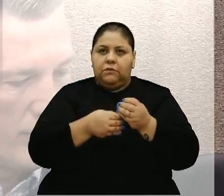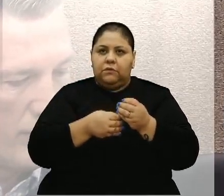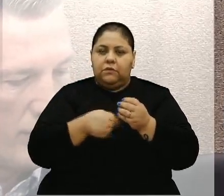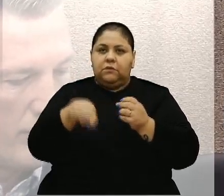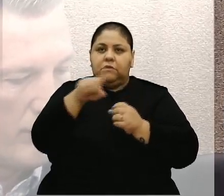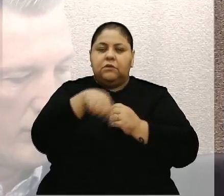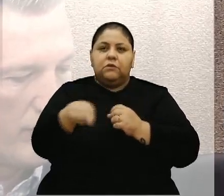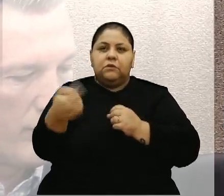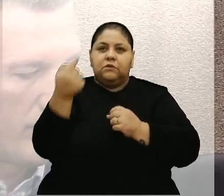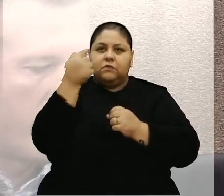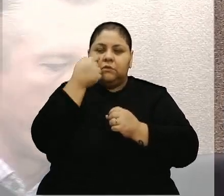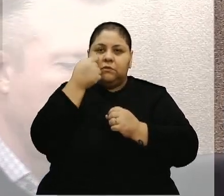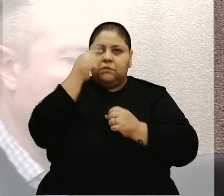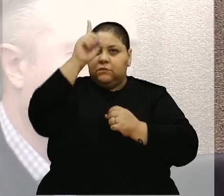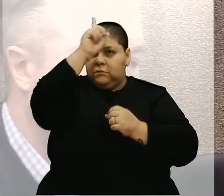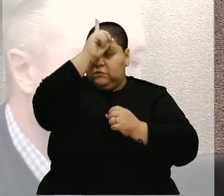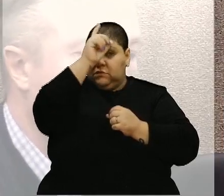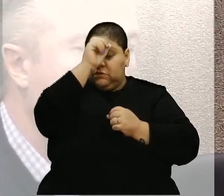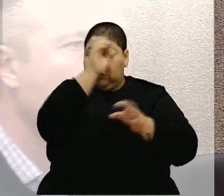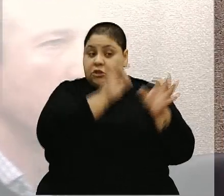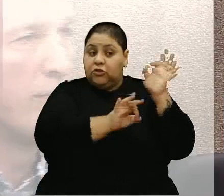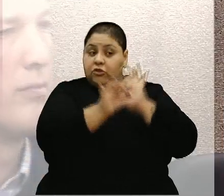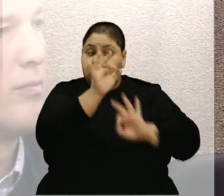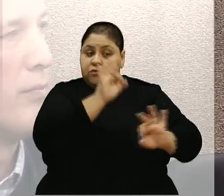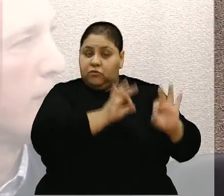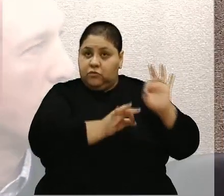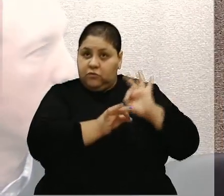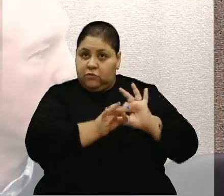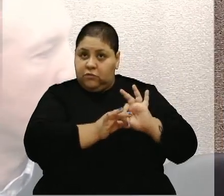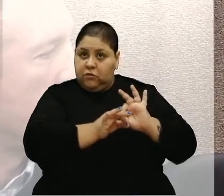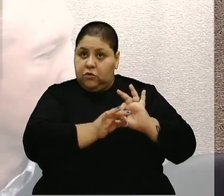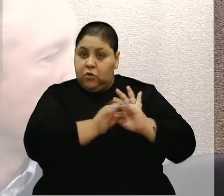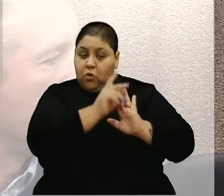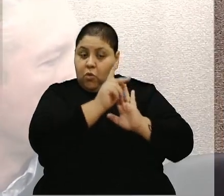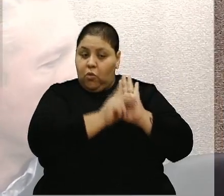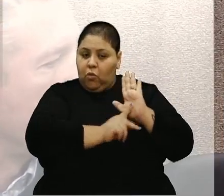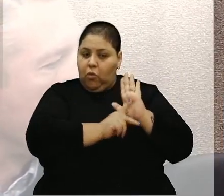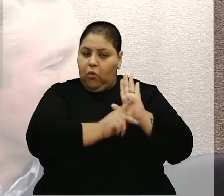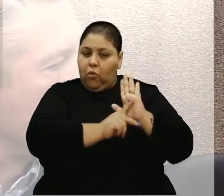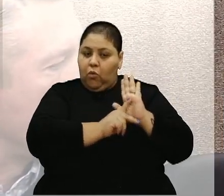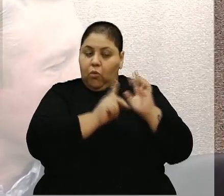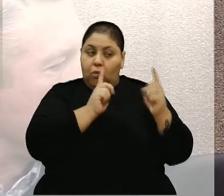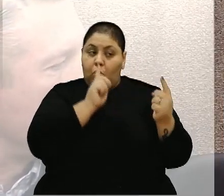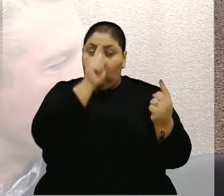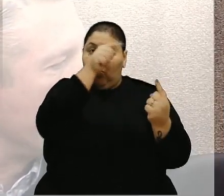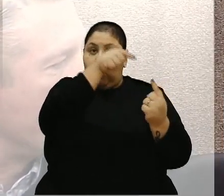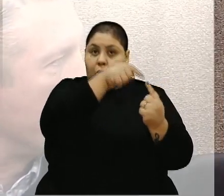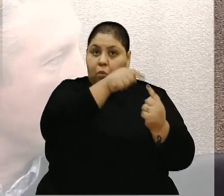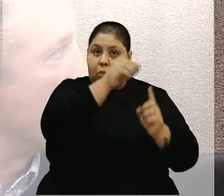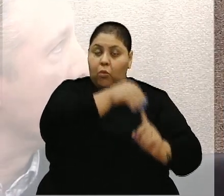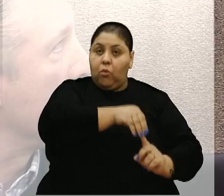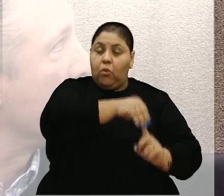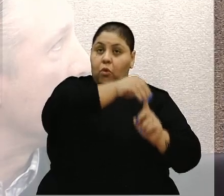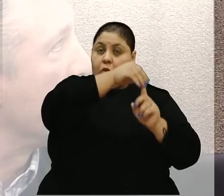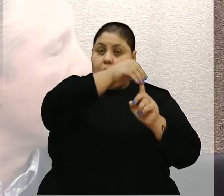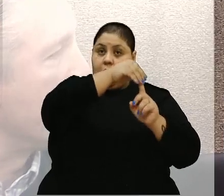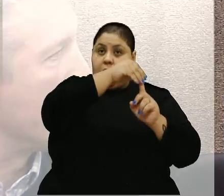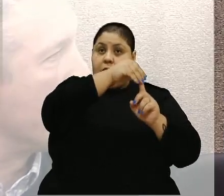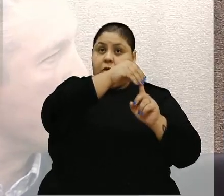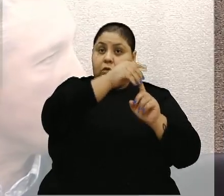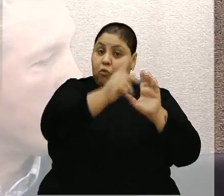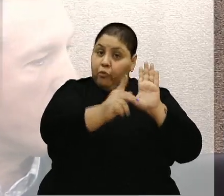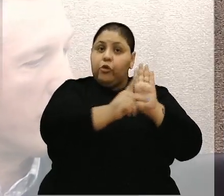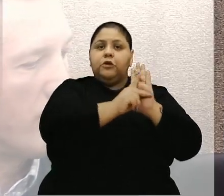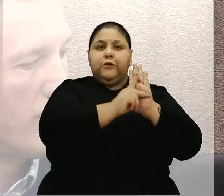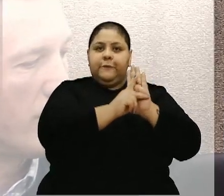gente viu um hospital organizado, um hospital com planejamento, com propósitos e principalmente com